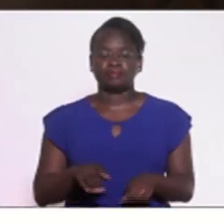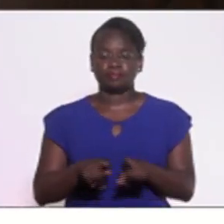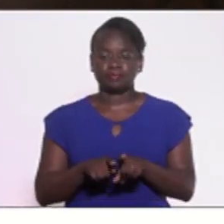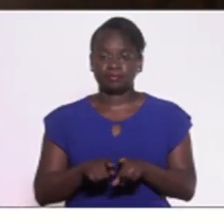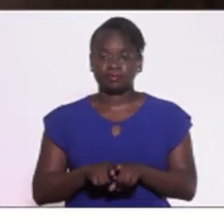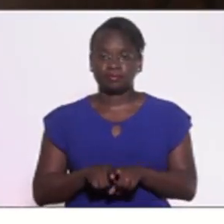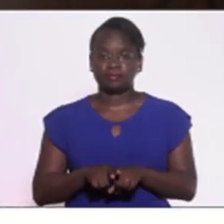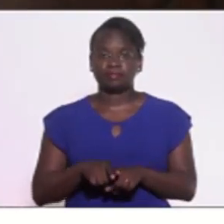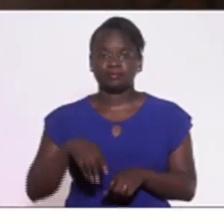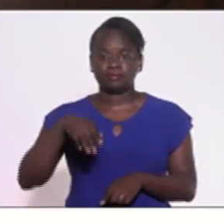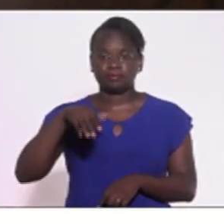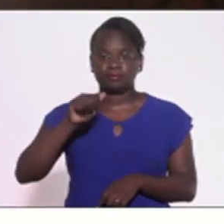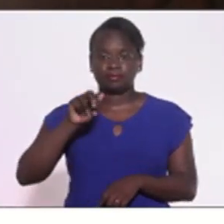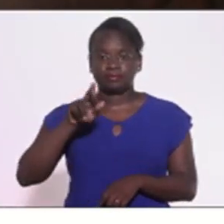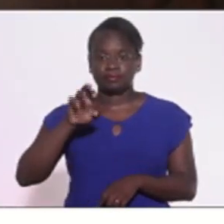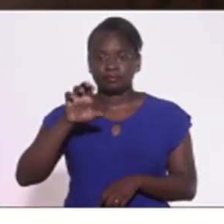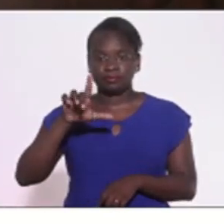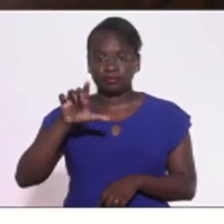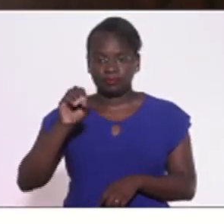Querido Marcelo Ará,